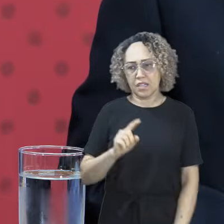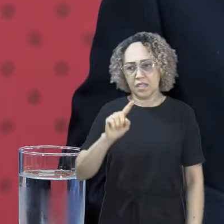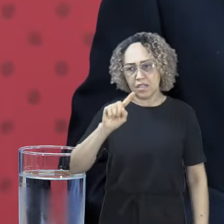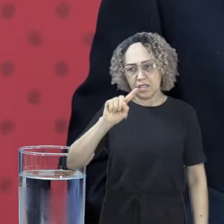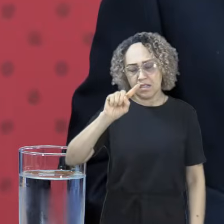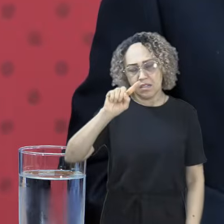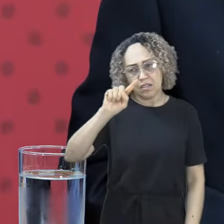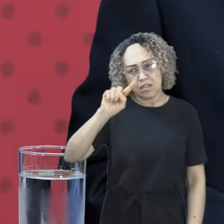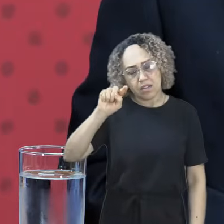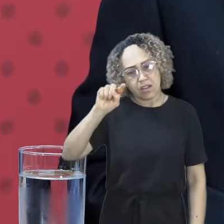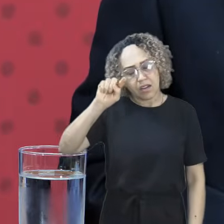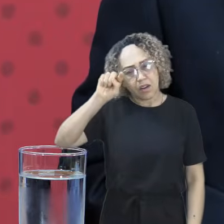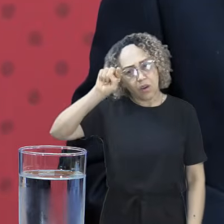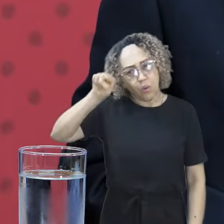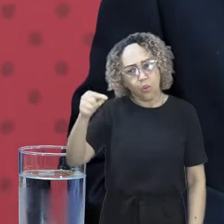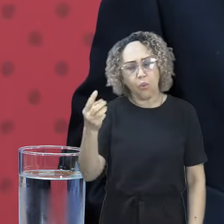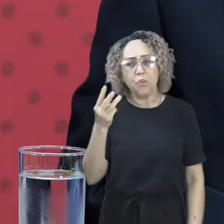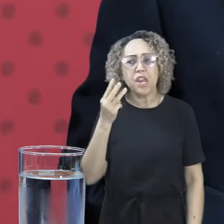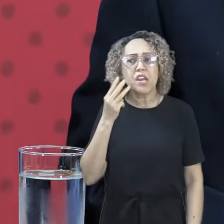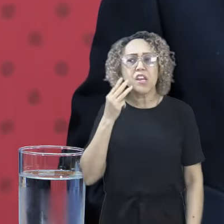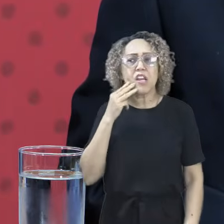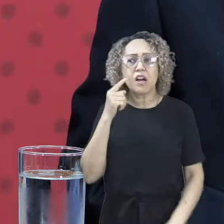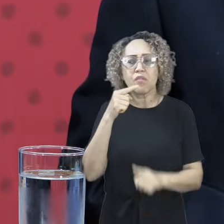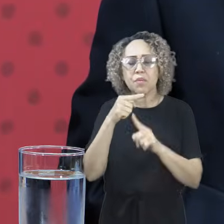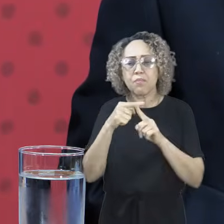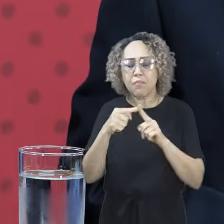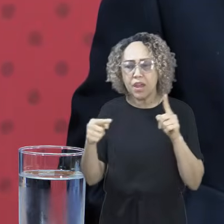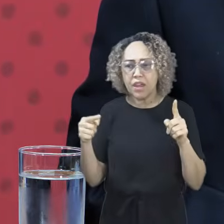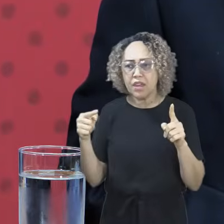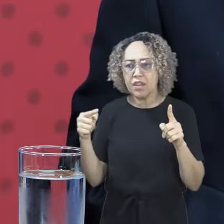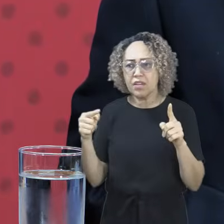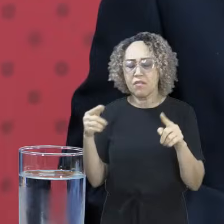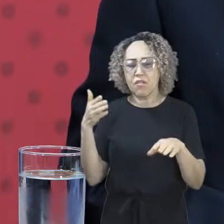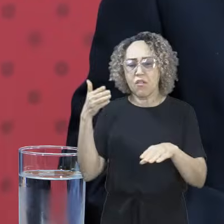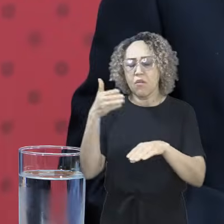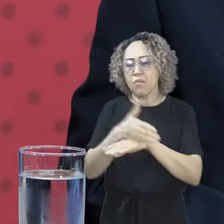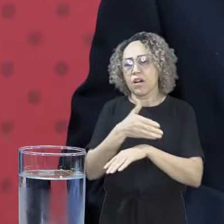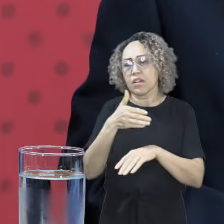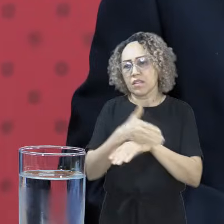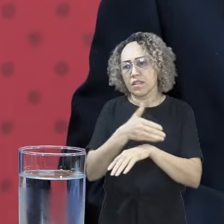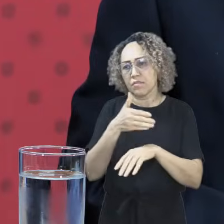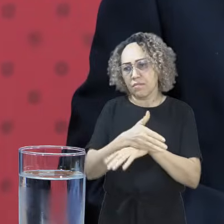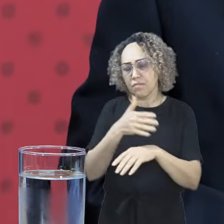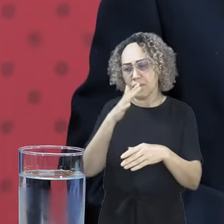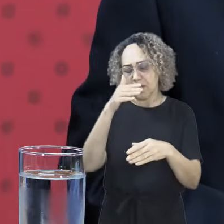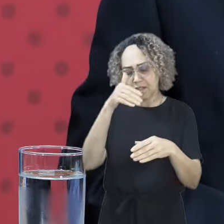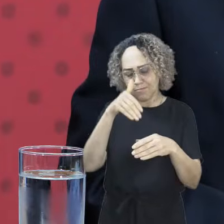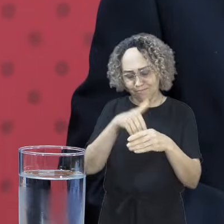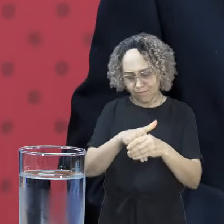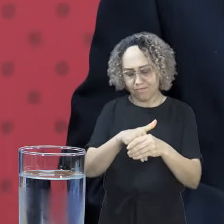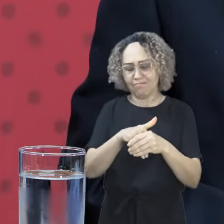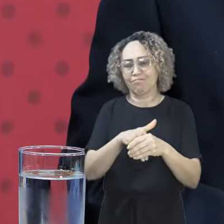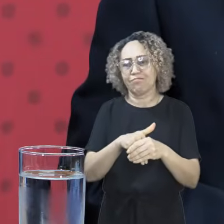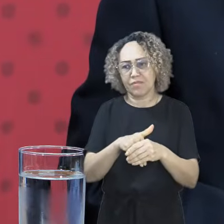da história do Partido dos Trabalhadores, né? Eu já disse isso, quero repetir,